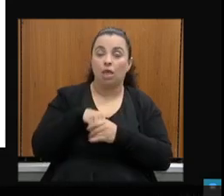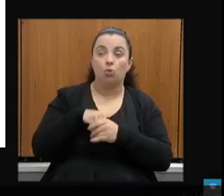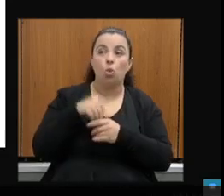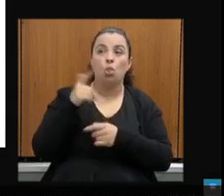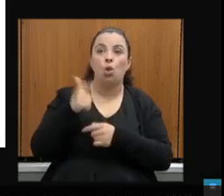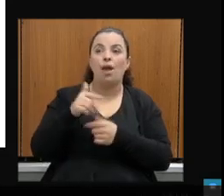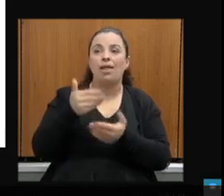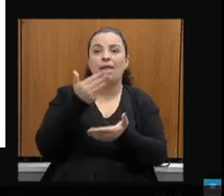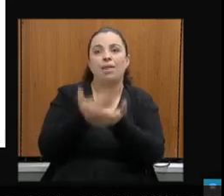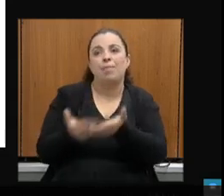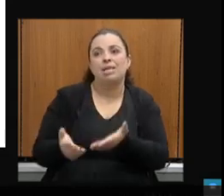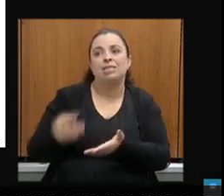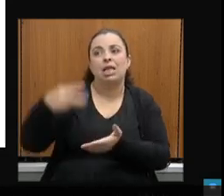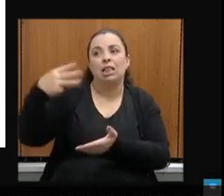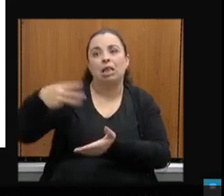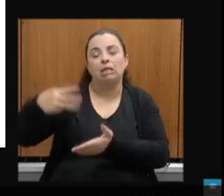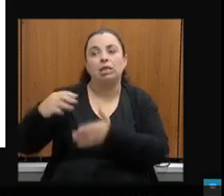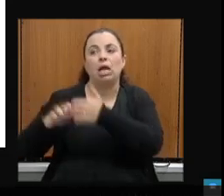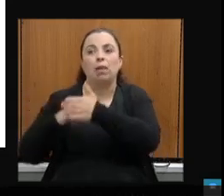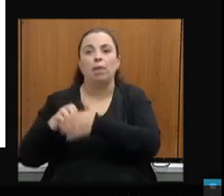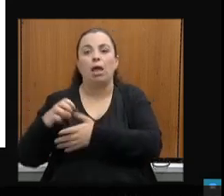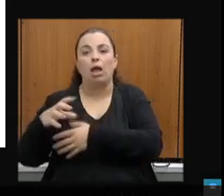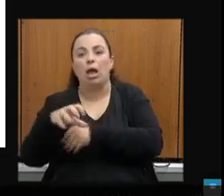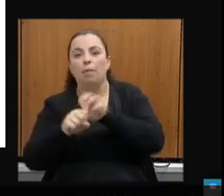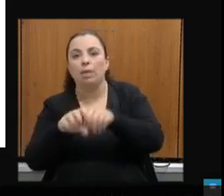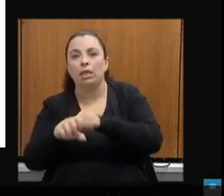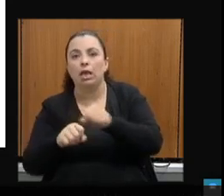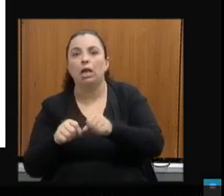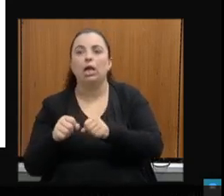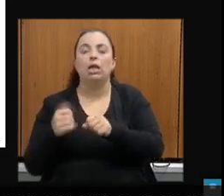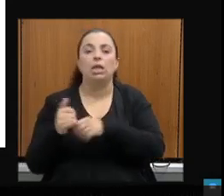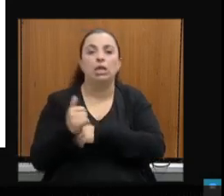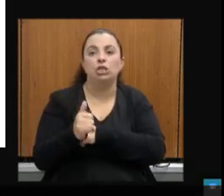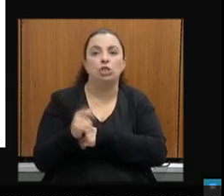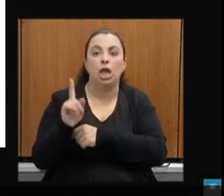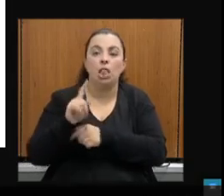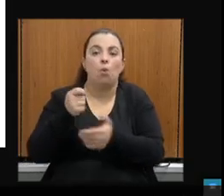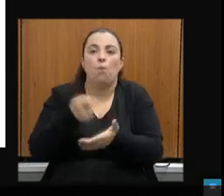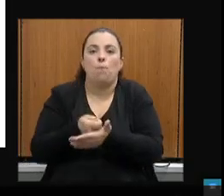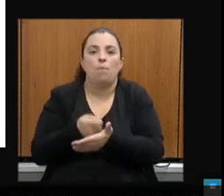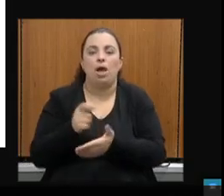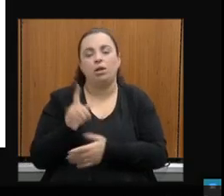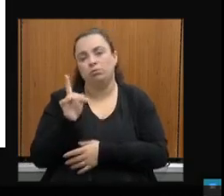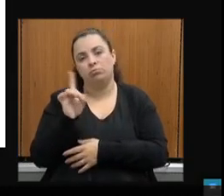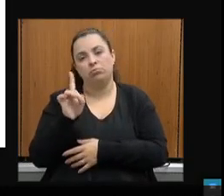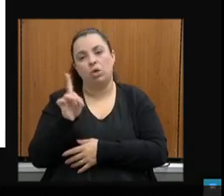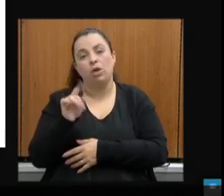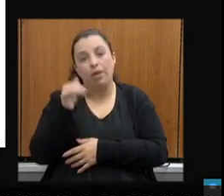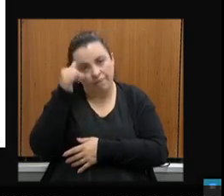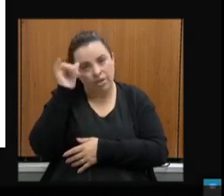dessas perdas e capitão dessa energia sem o devido pagamento Podemos seguir